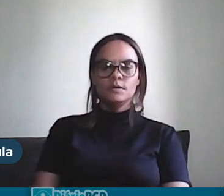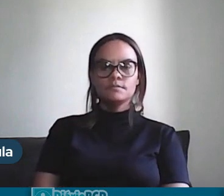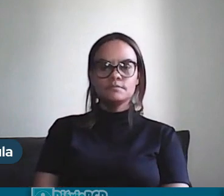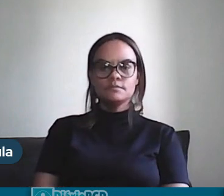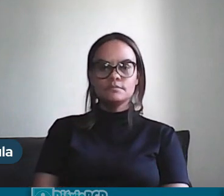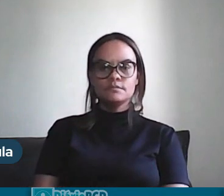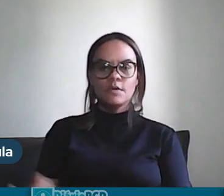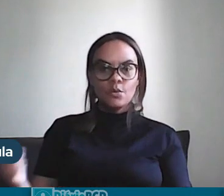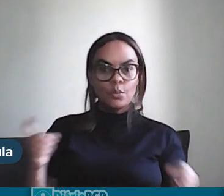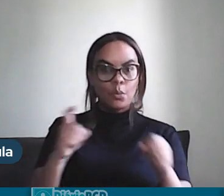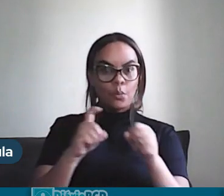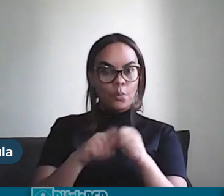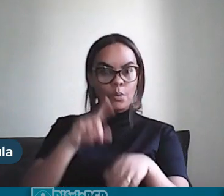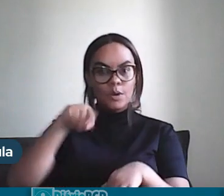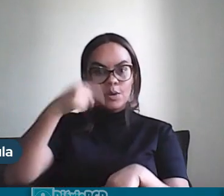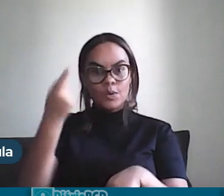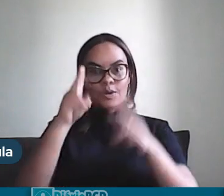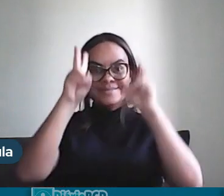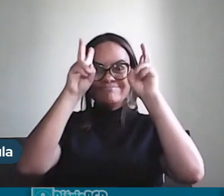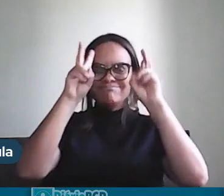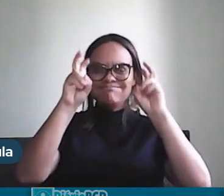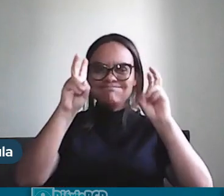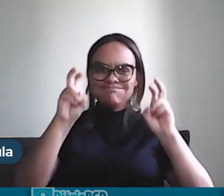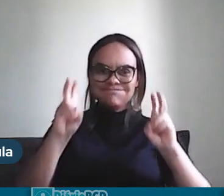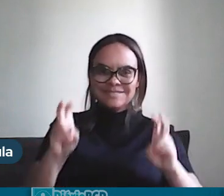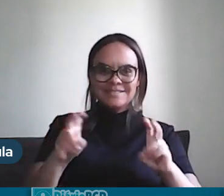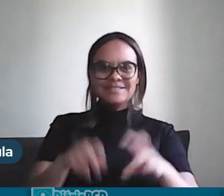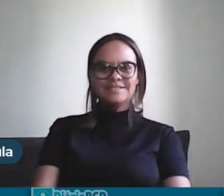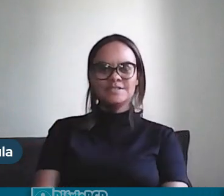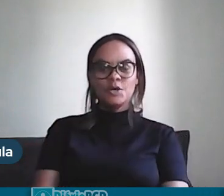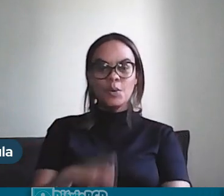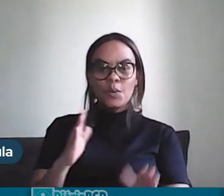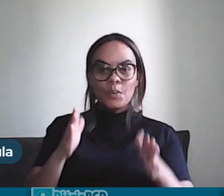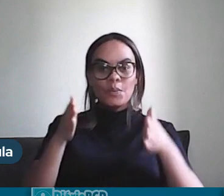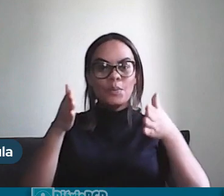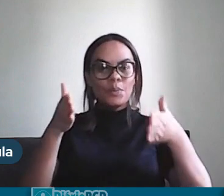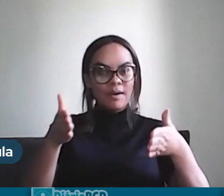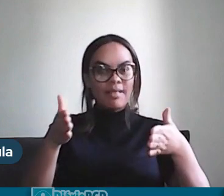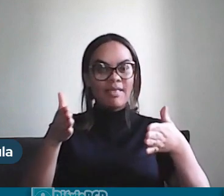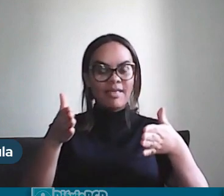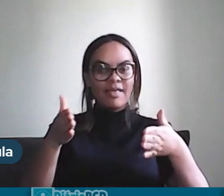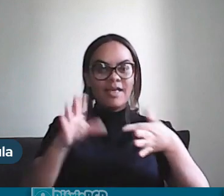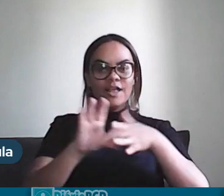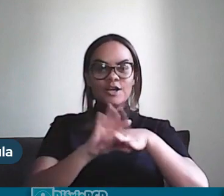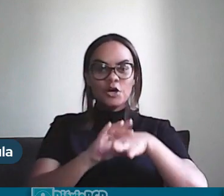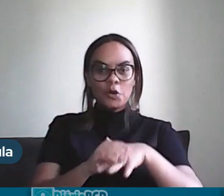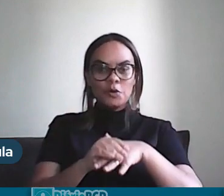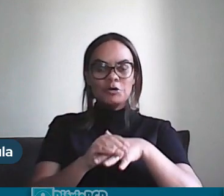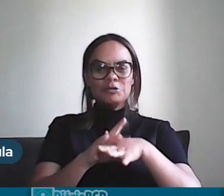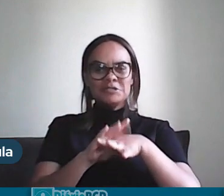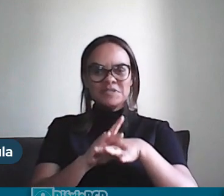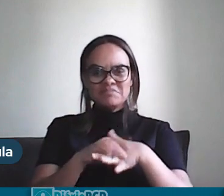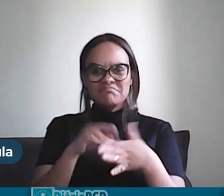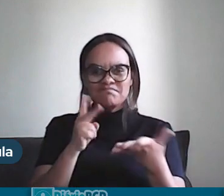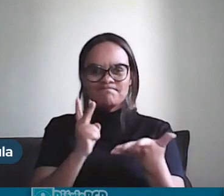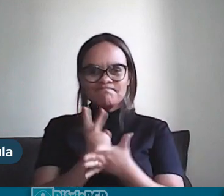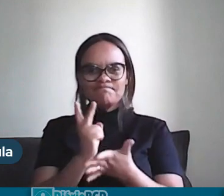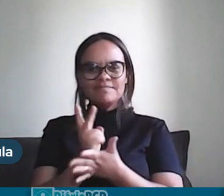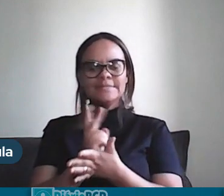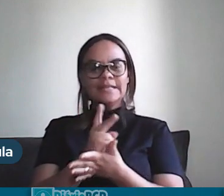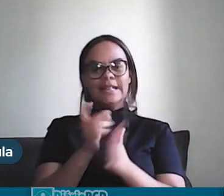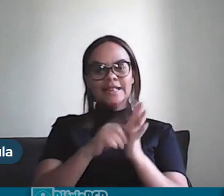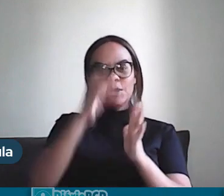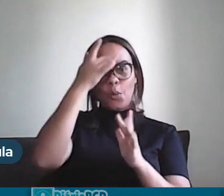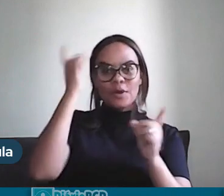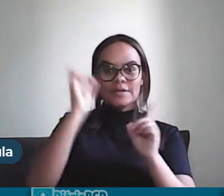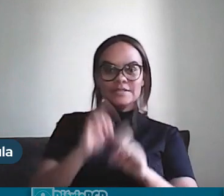gente volte a falar de outros temas, de Claro, temas principalmente sobre as doenças crônicas aqui no Diário